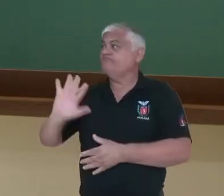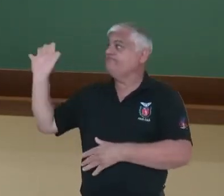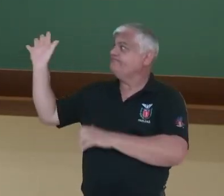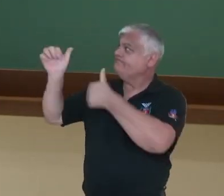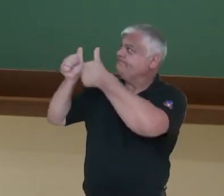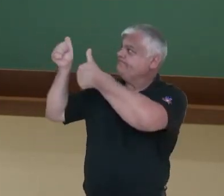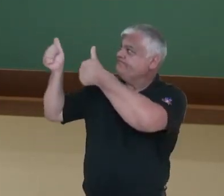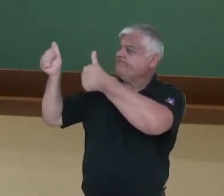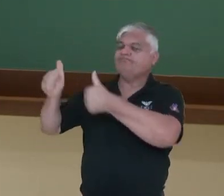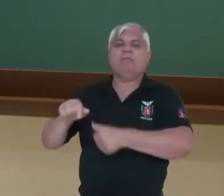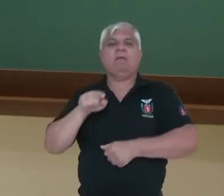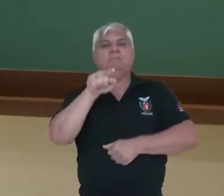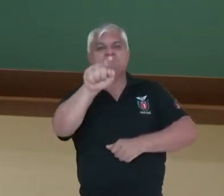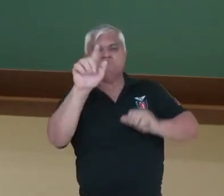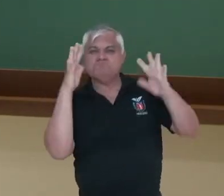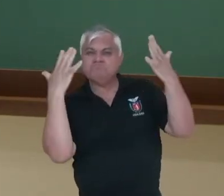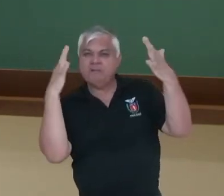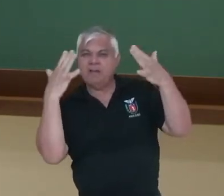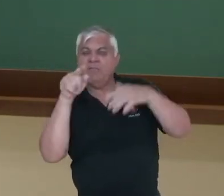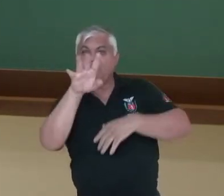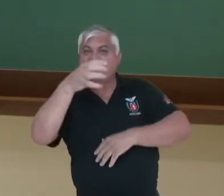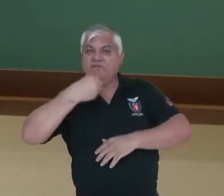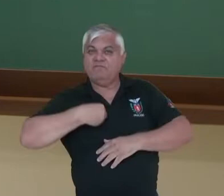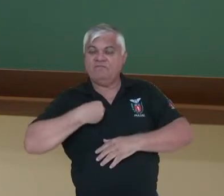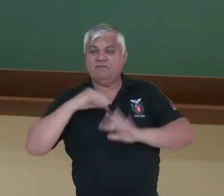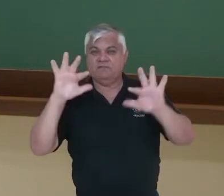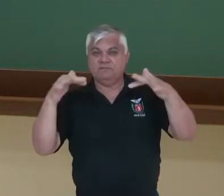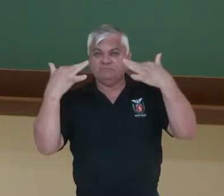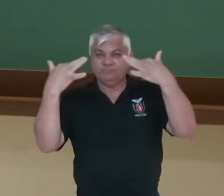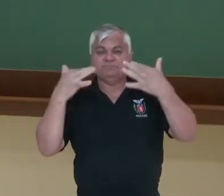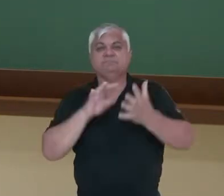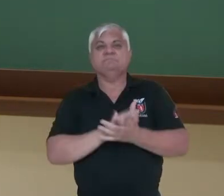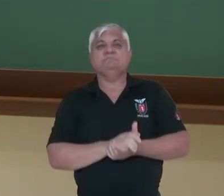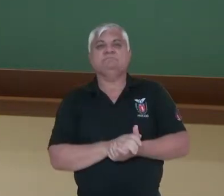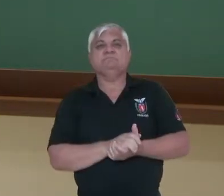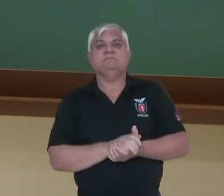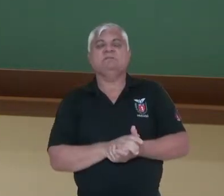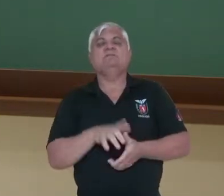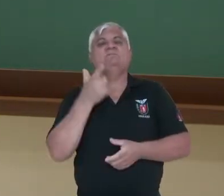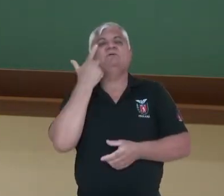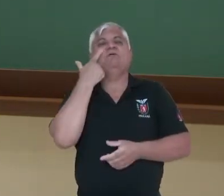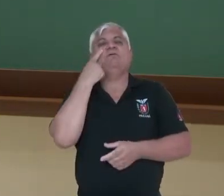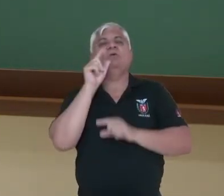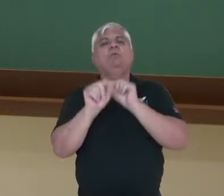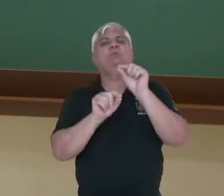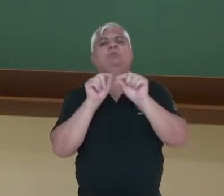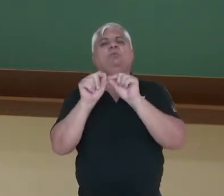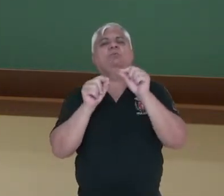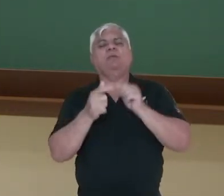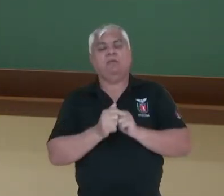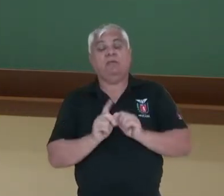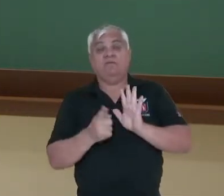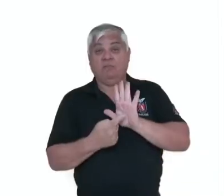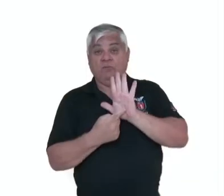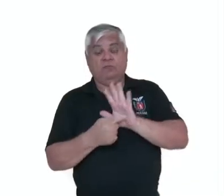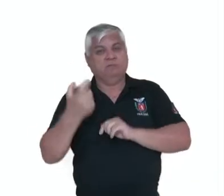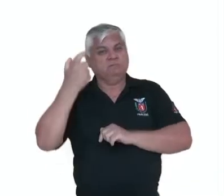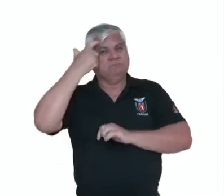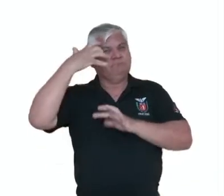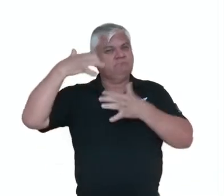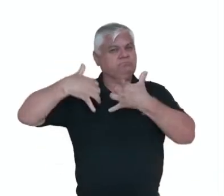e parabenizo a todos por estarem aí nos prestigiando. Então, vamos ver aqui o que elaboramos, né? Trouxemos uma